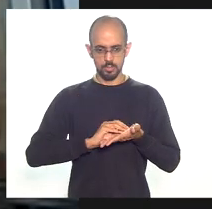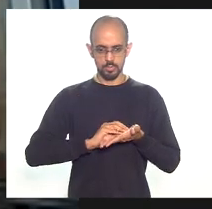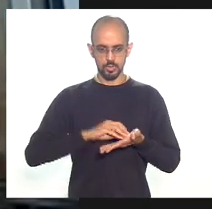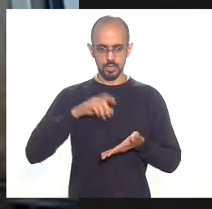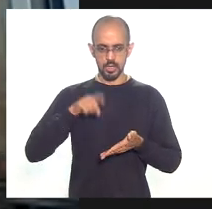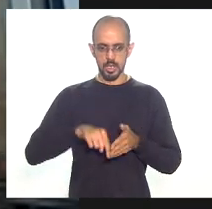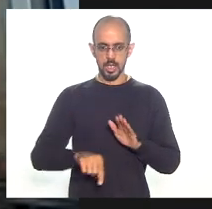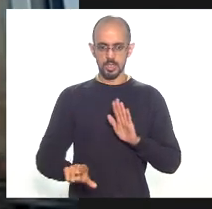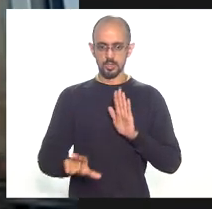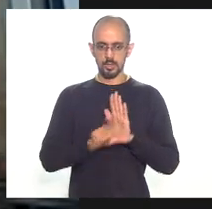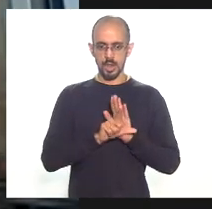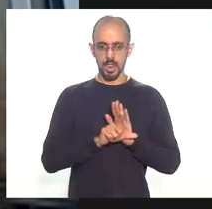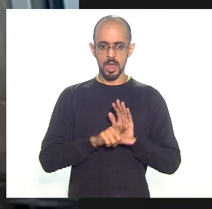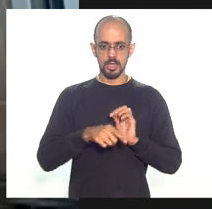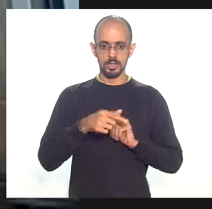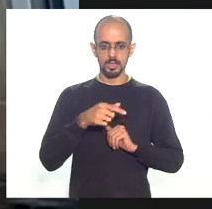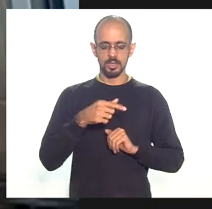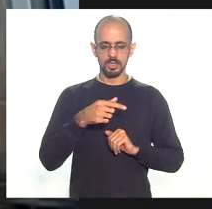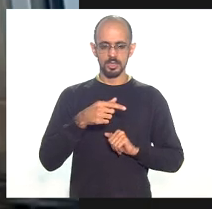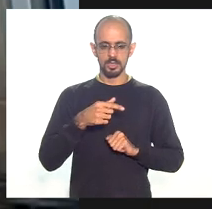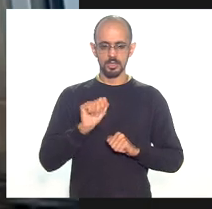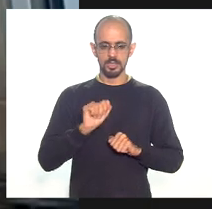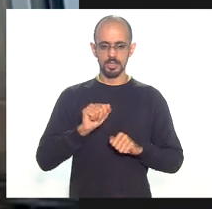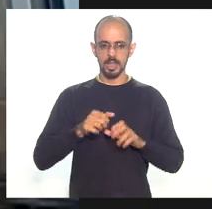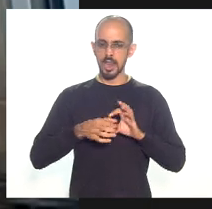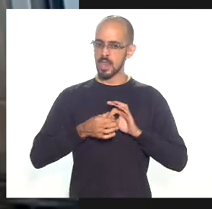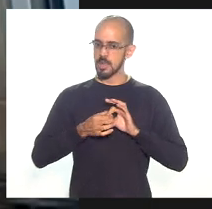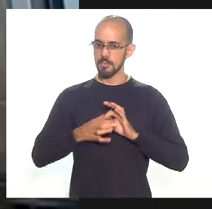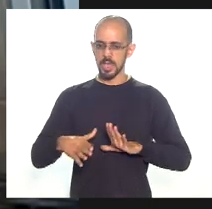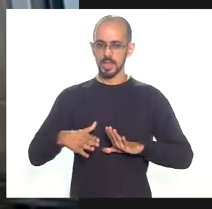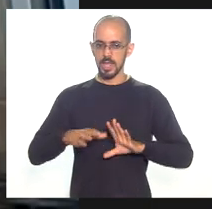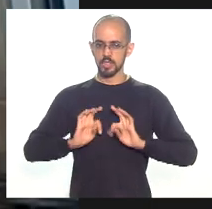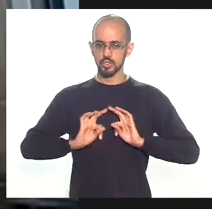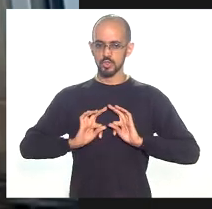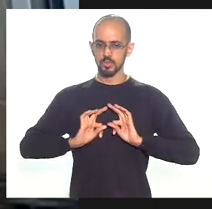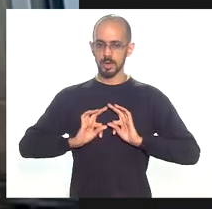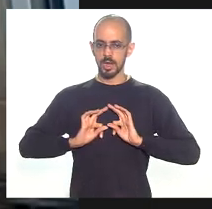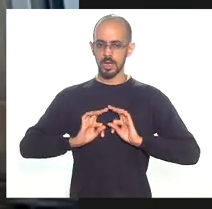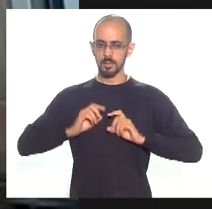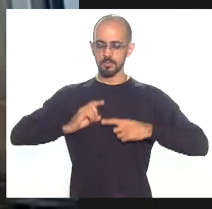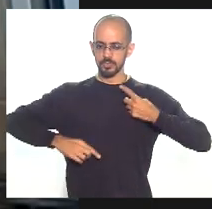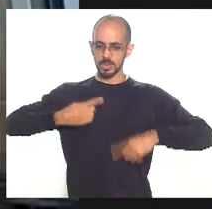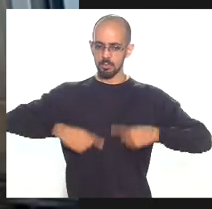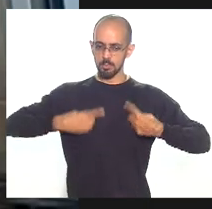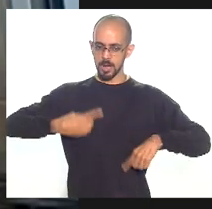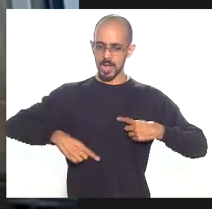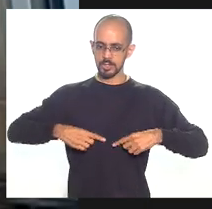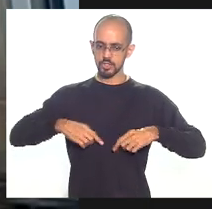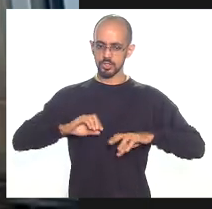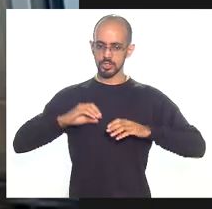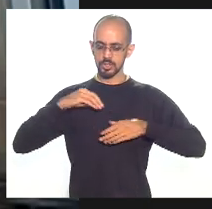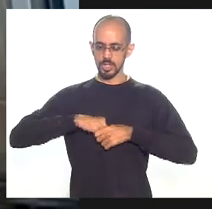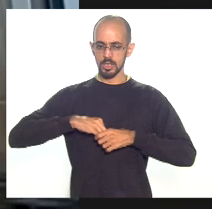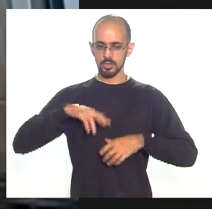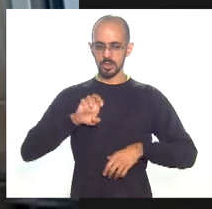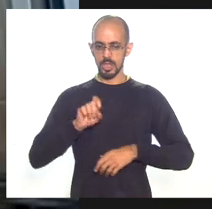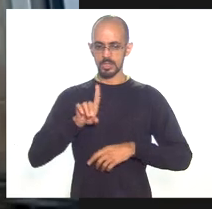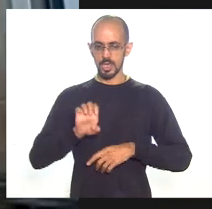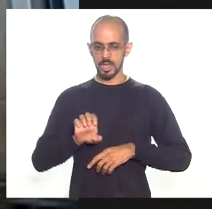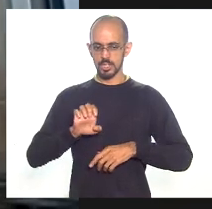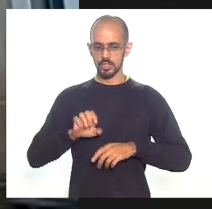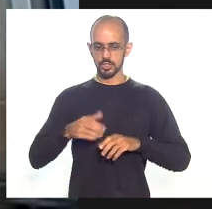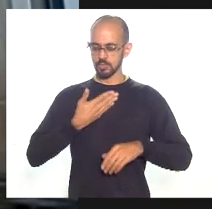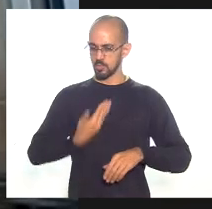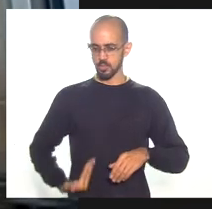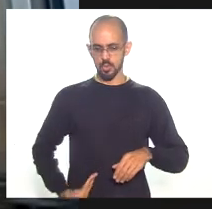2669 de 97 que dá plena liberdade para promover o debate na interior da escola das redes públicas estaduais diz que eu